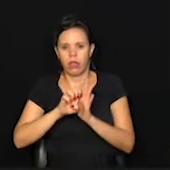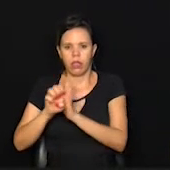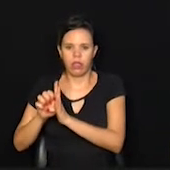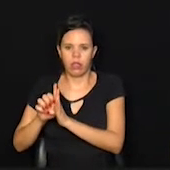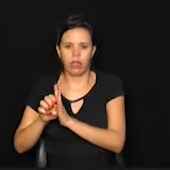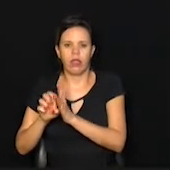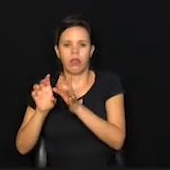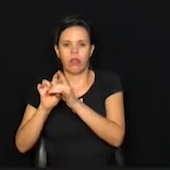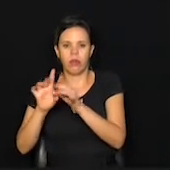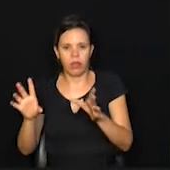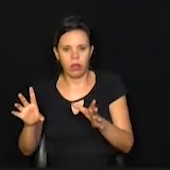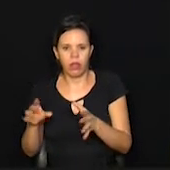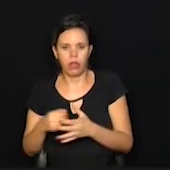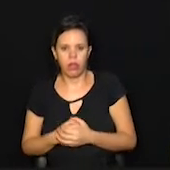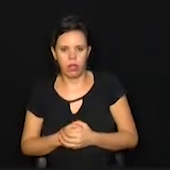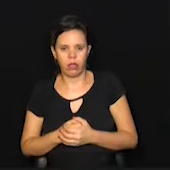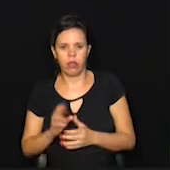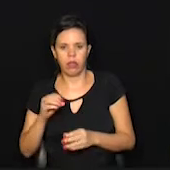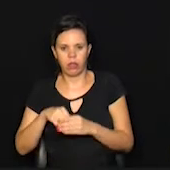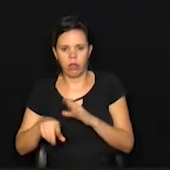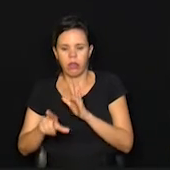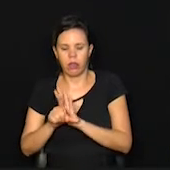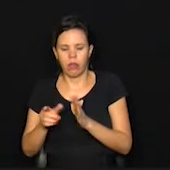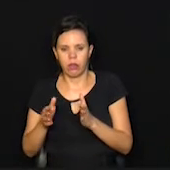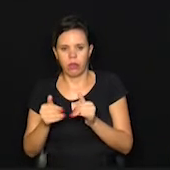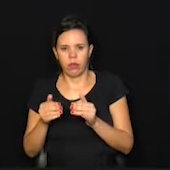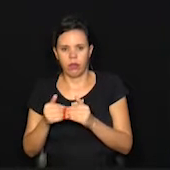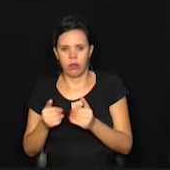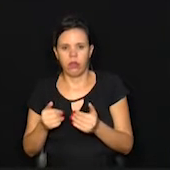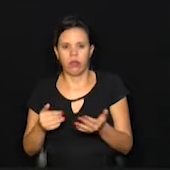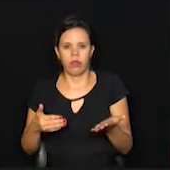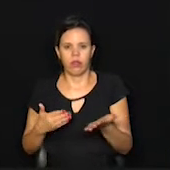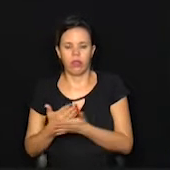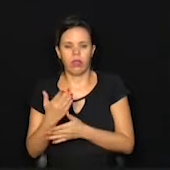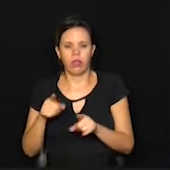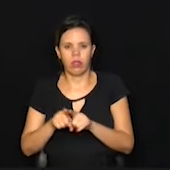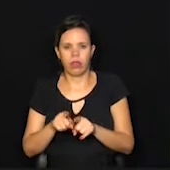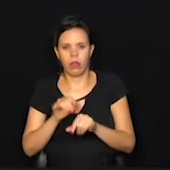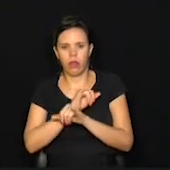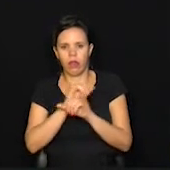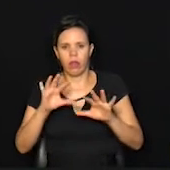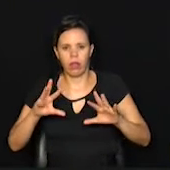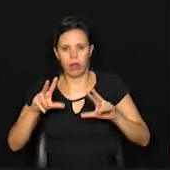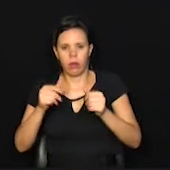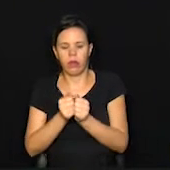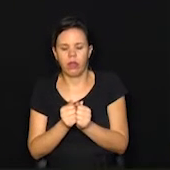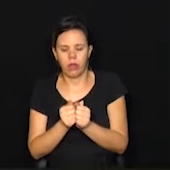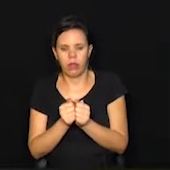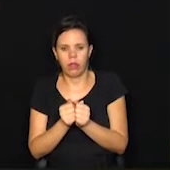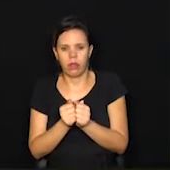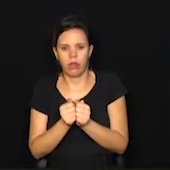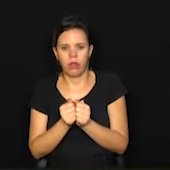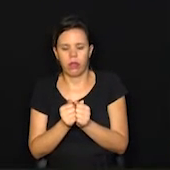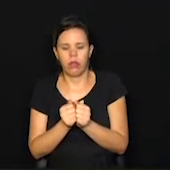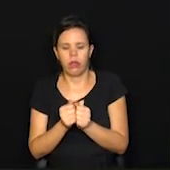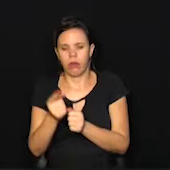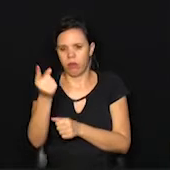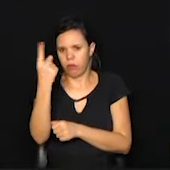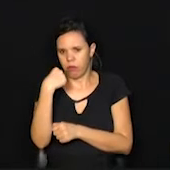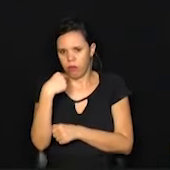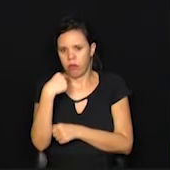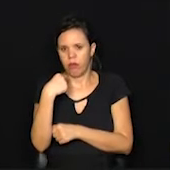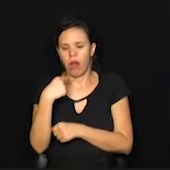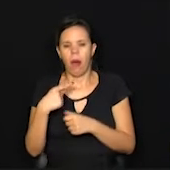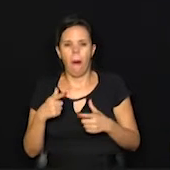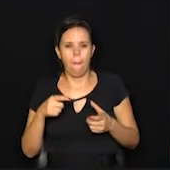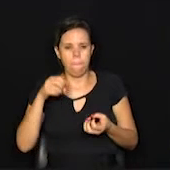Democrata um legalista e pediu autorização e disse limpa da empresa várias vezes depois que receber se ordem de